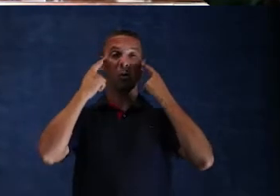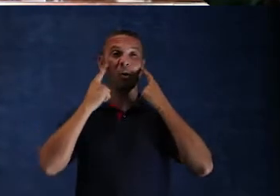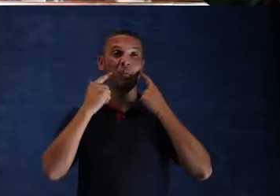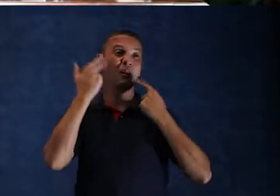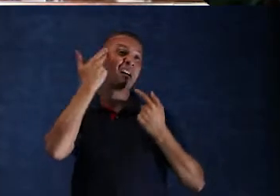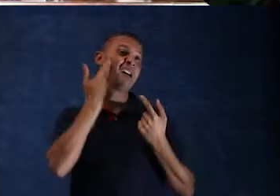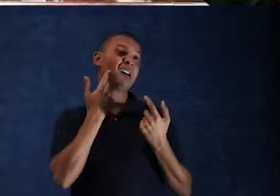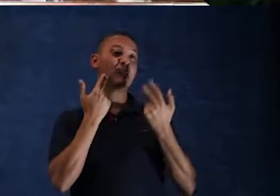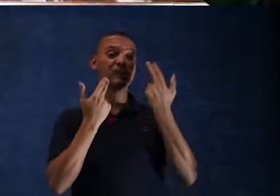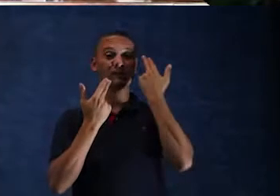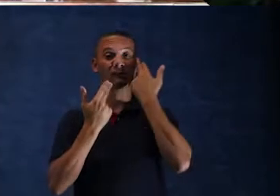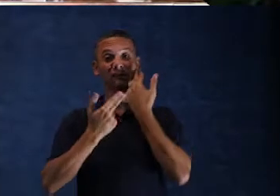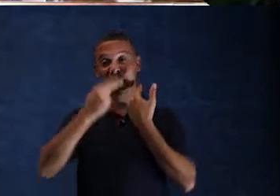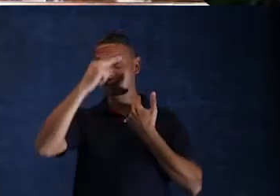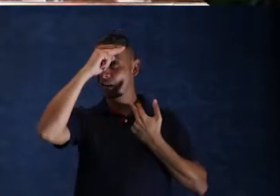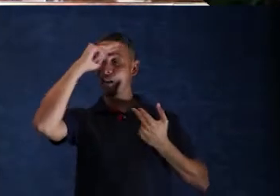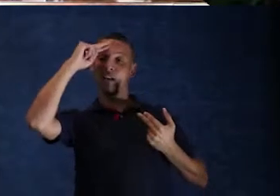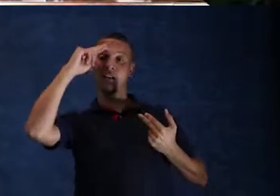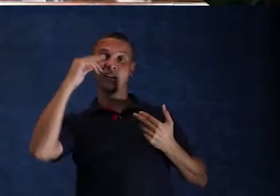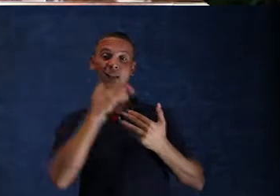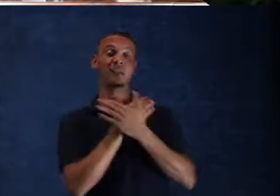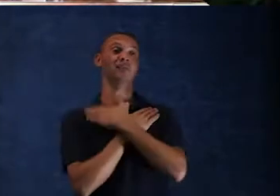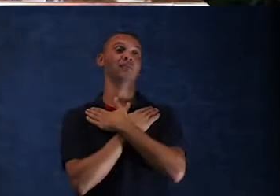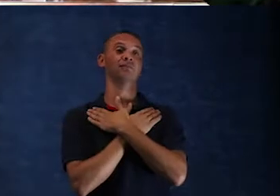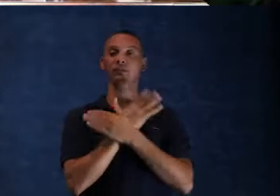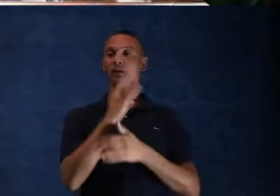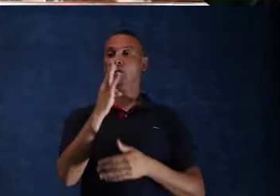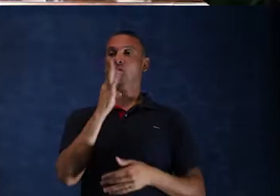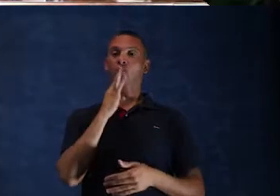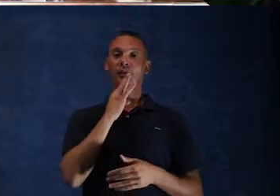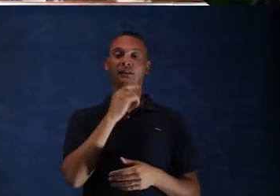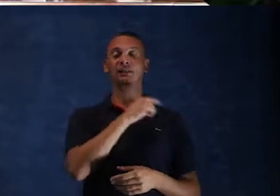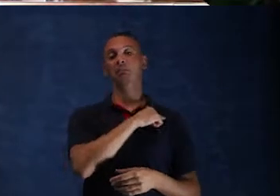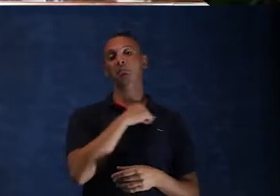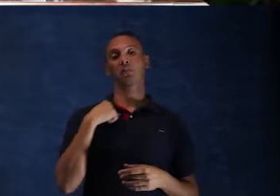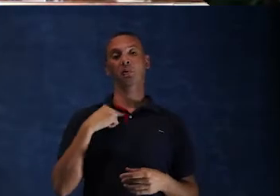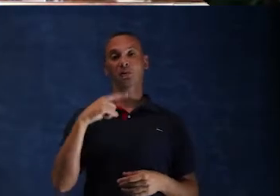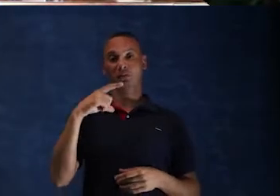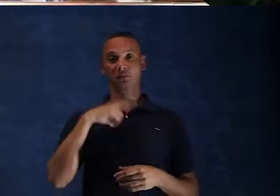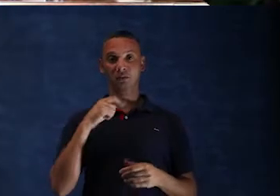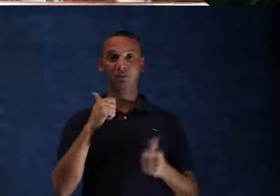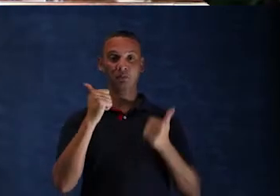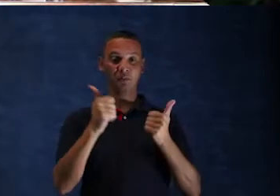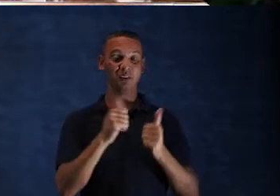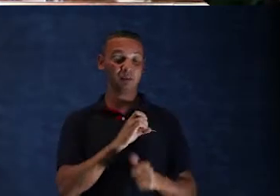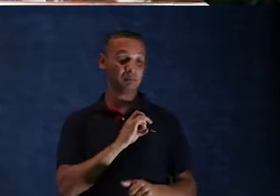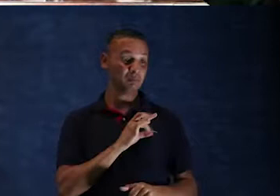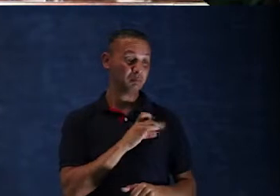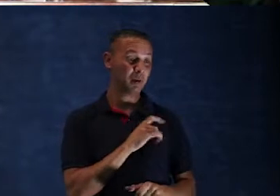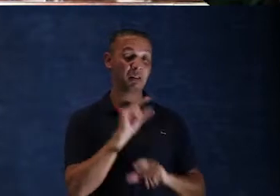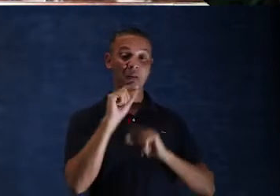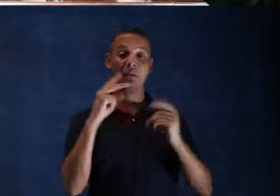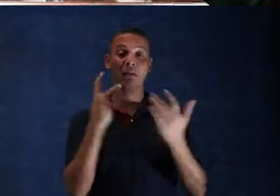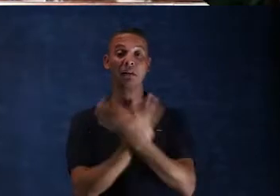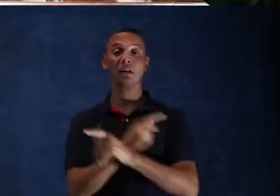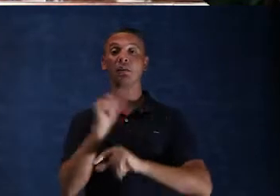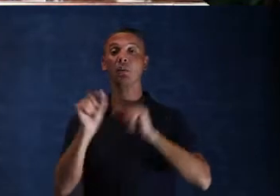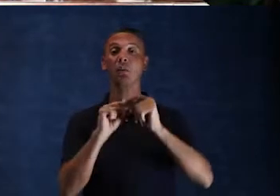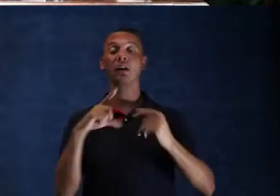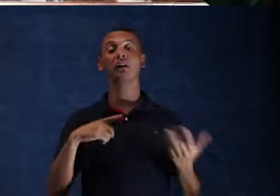do cadáver. Ele conhecia muito bem o morto e tinha agora motivos para temer pelo que podia